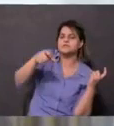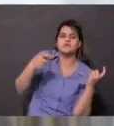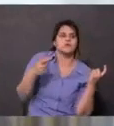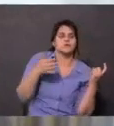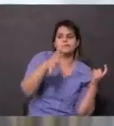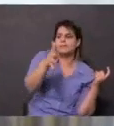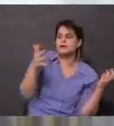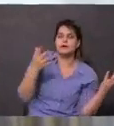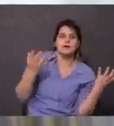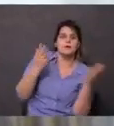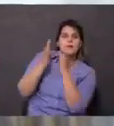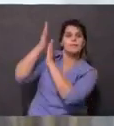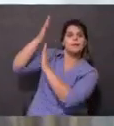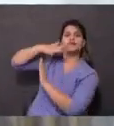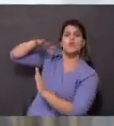com o Deus da vida.